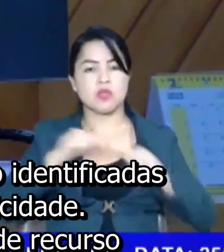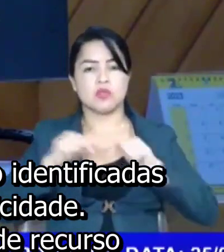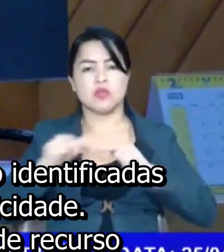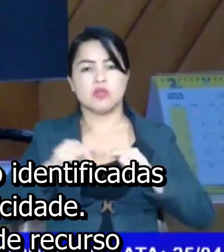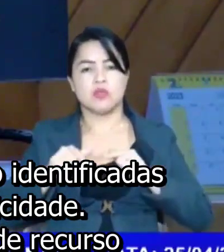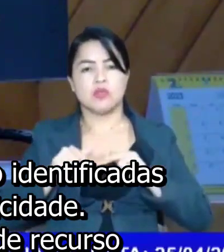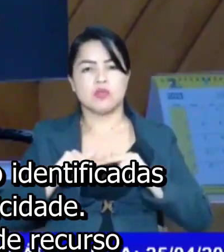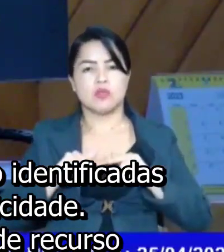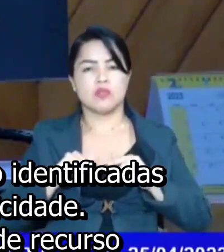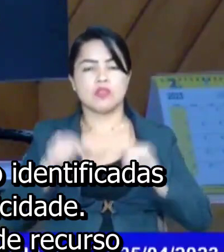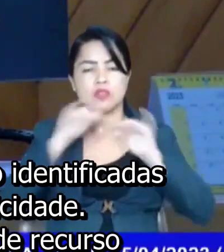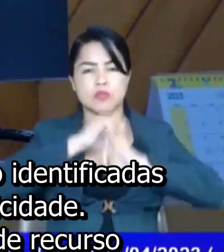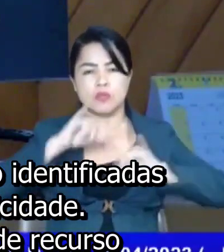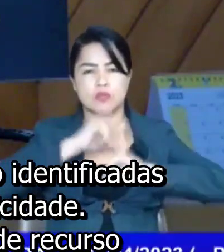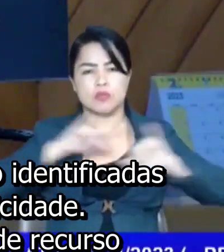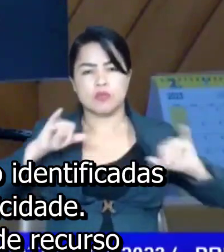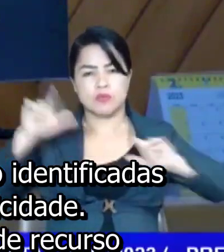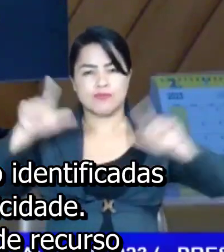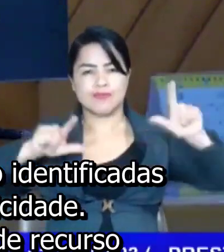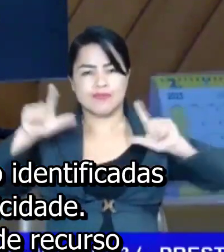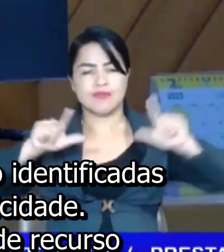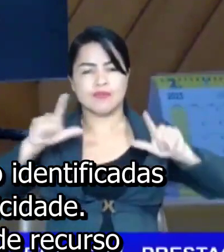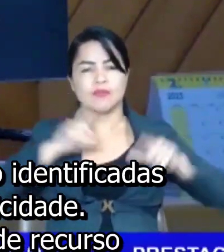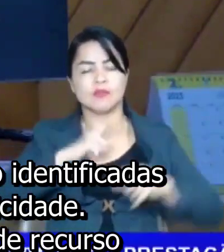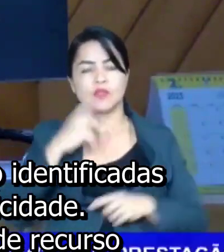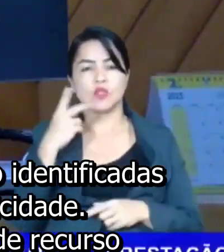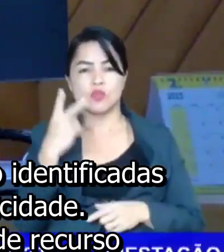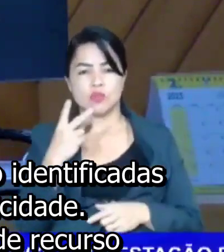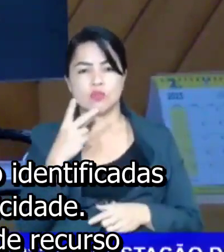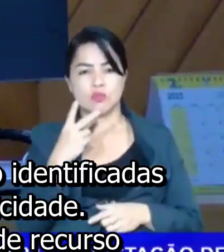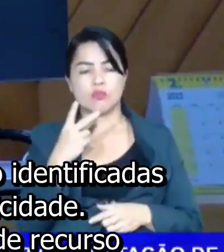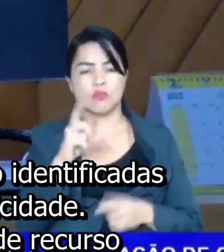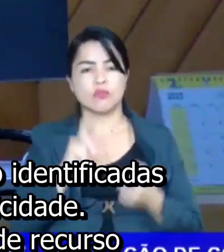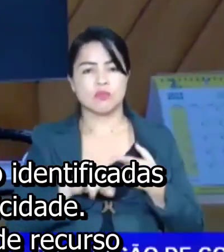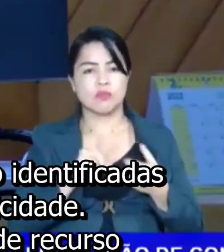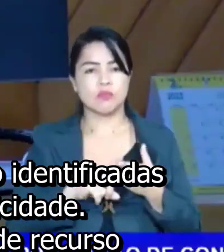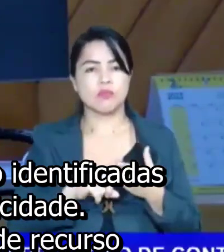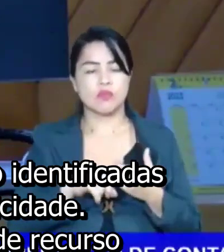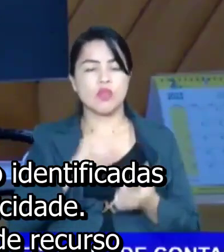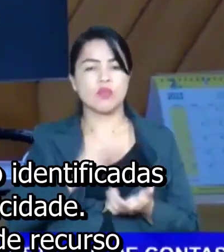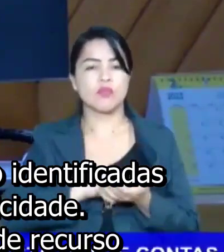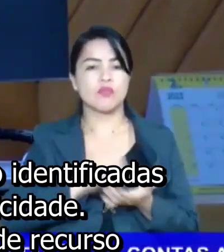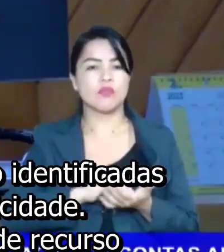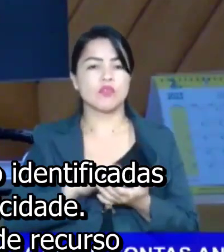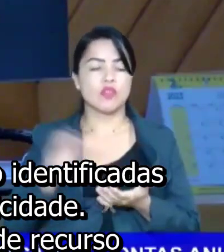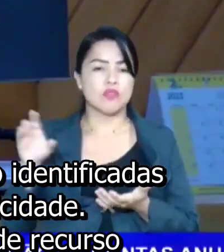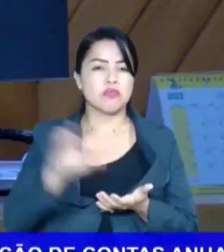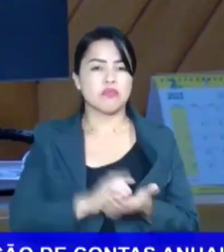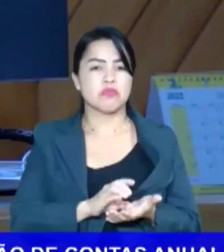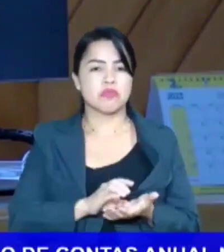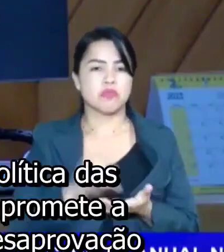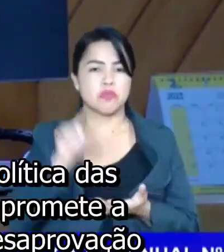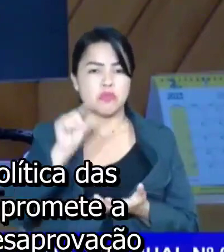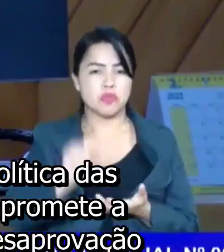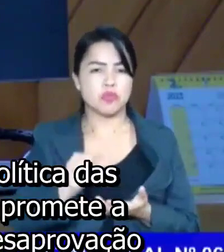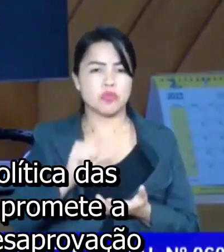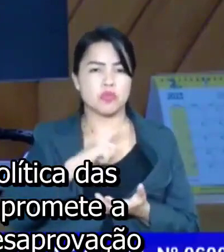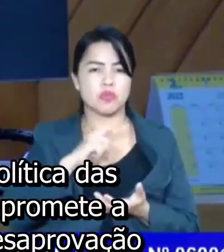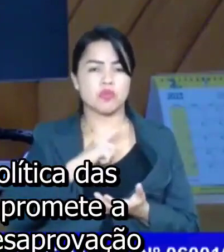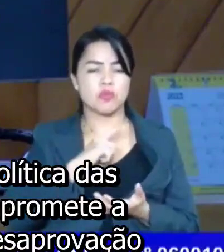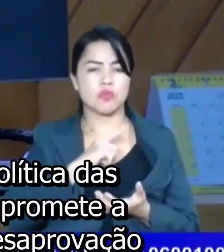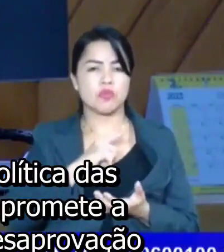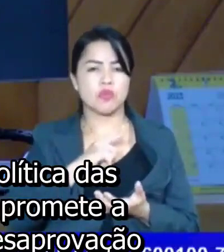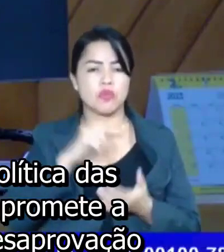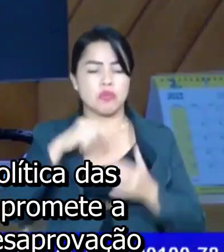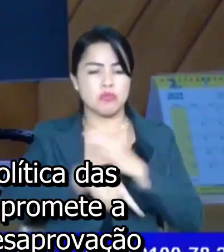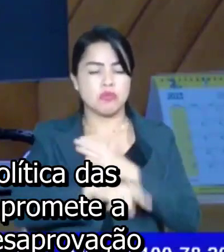serviços de publicidade. 2. Inobservância do emprego de quantia mínima de recursos do fundo